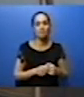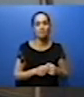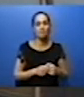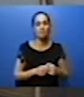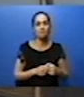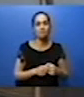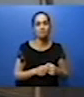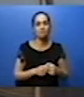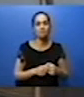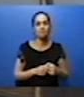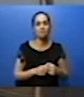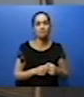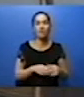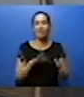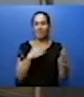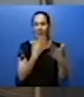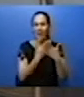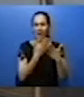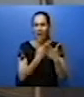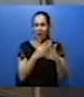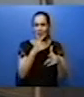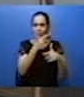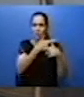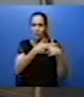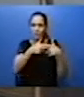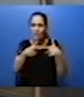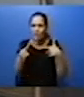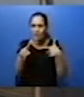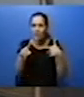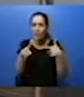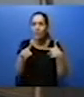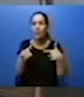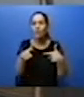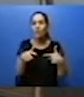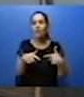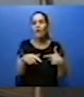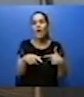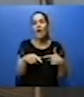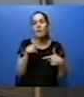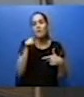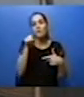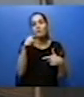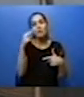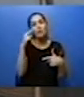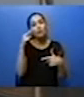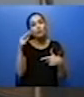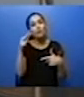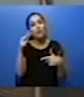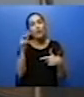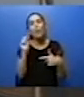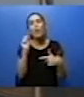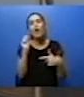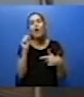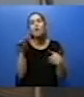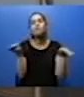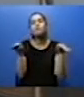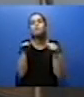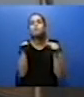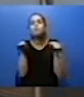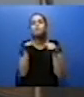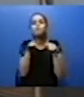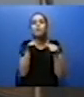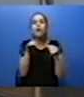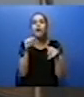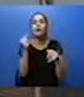e da últimas aulas de divisão eu falei para vocês tentar identificar um padrão entre as frações que estão sendo